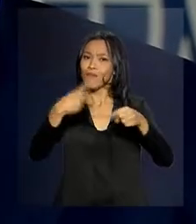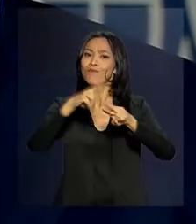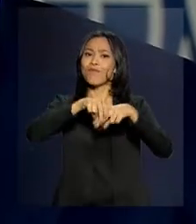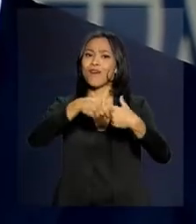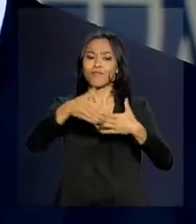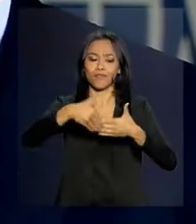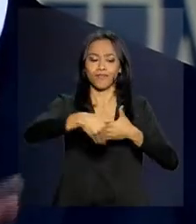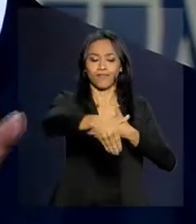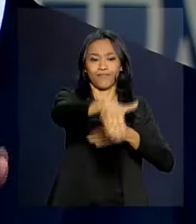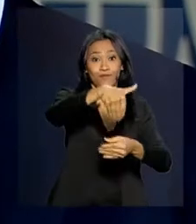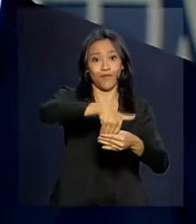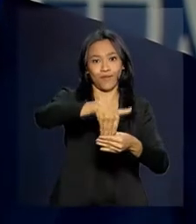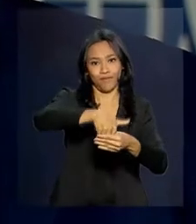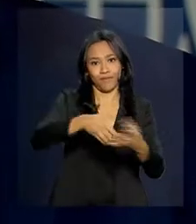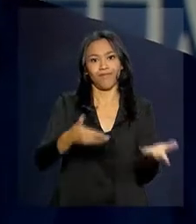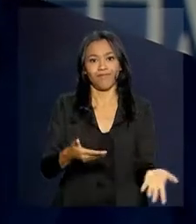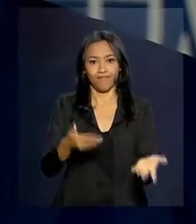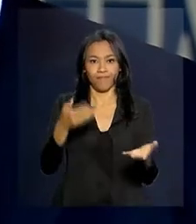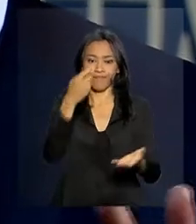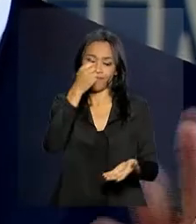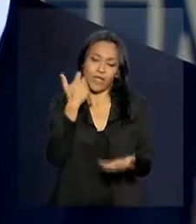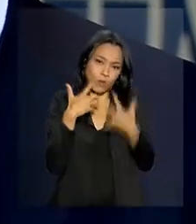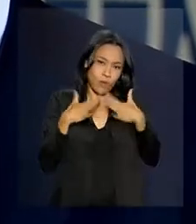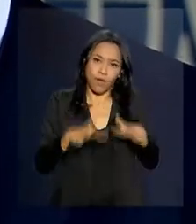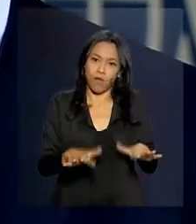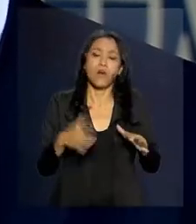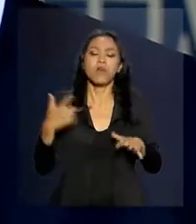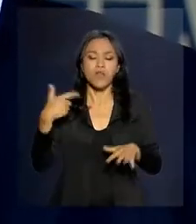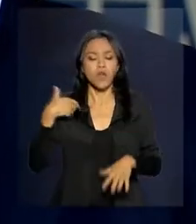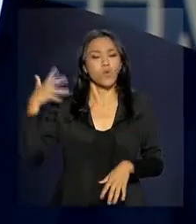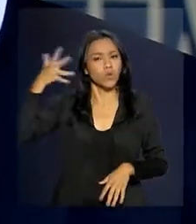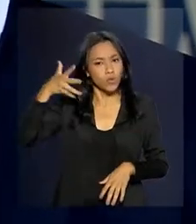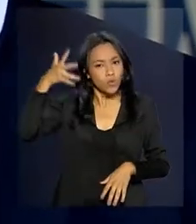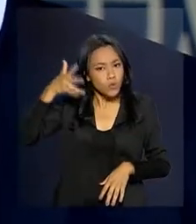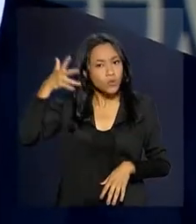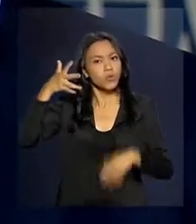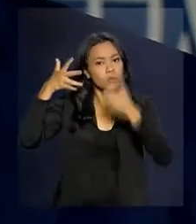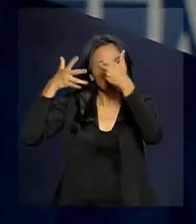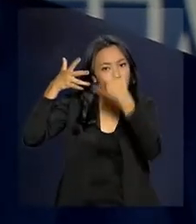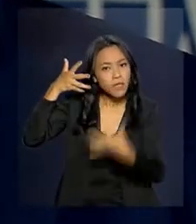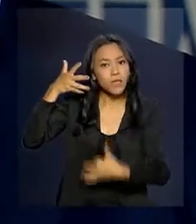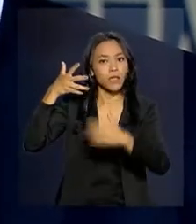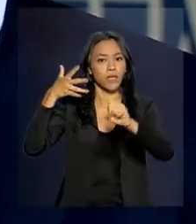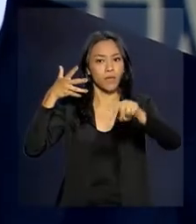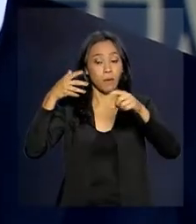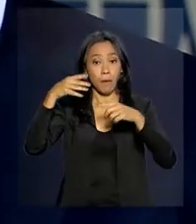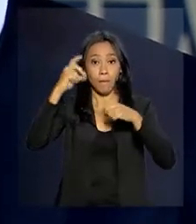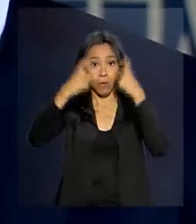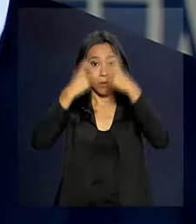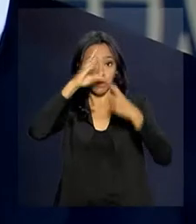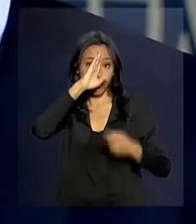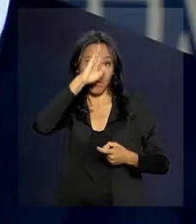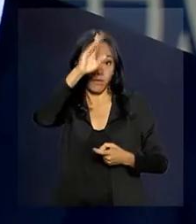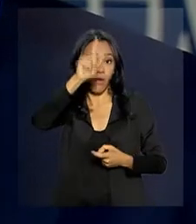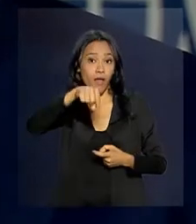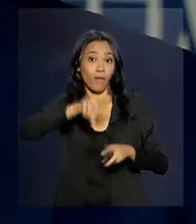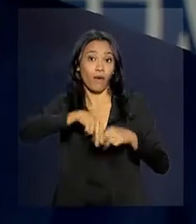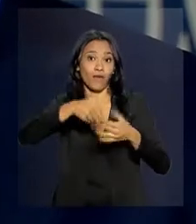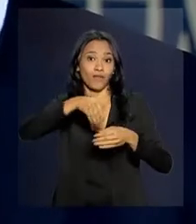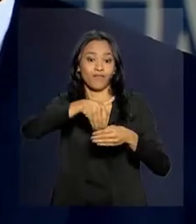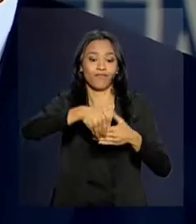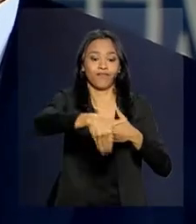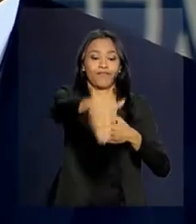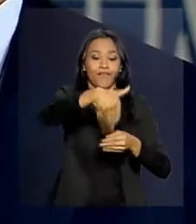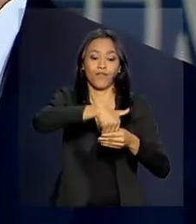atravessando o que eu fiz é no discurso consciente e consciente de que uma das preocupações centrais é exatamente em função das eleições e olhe